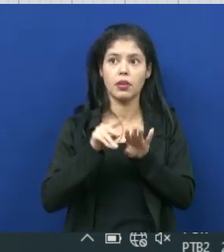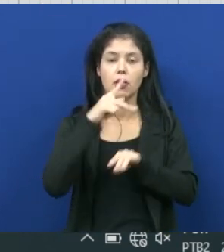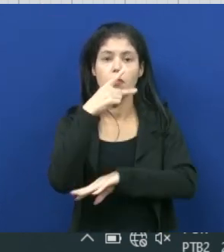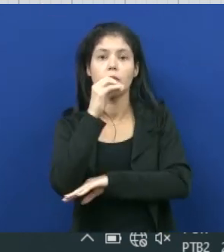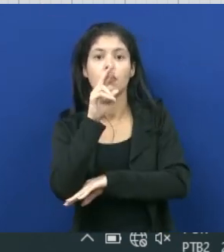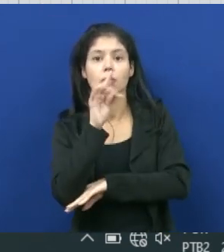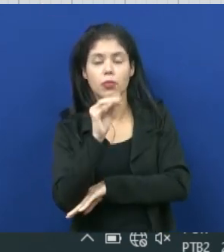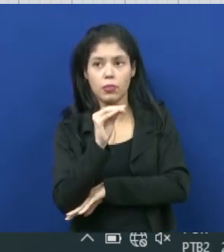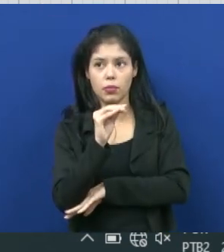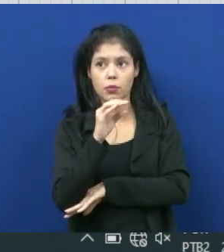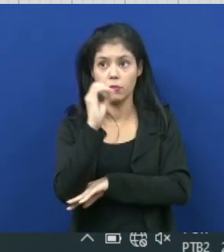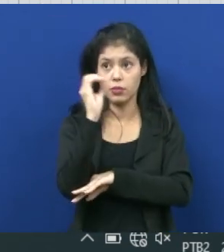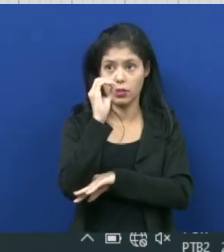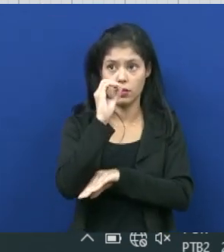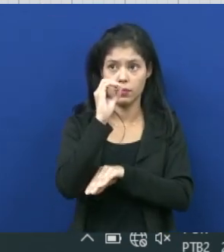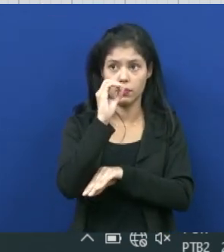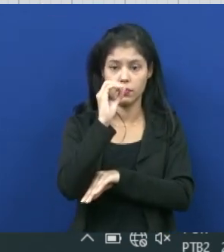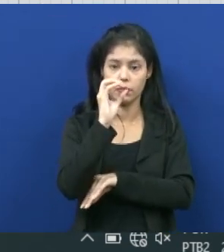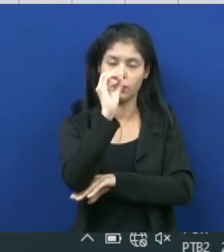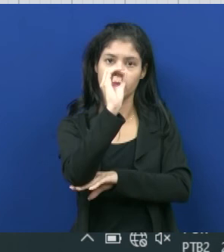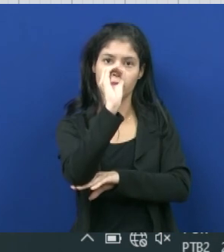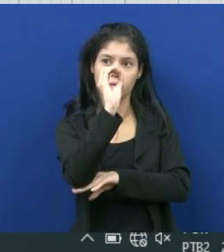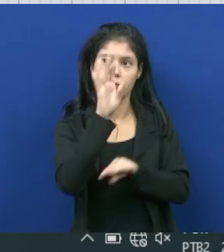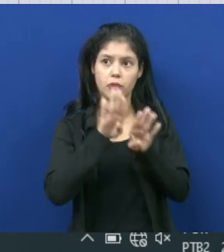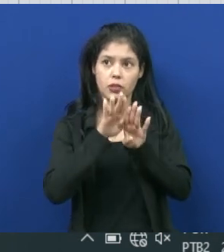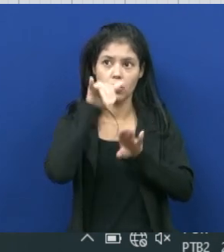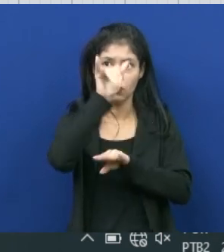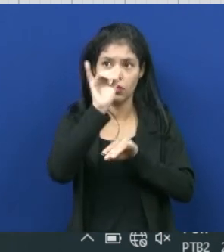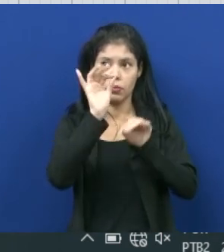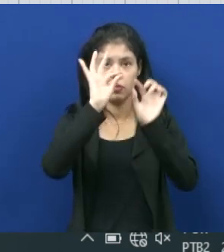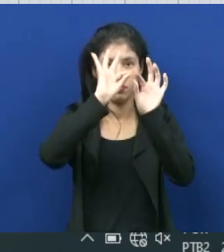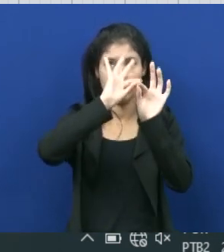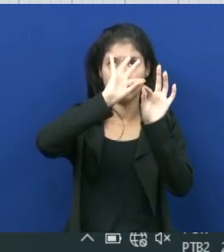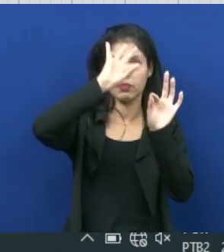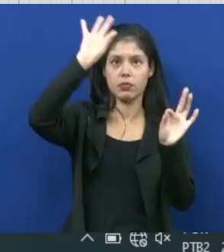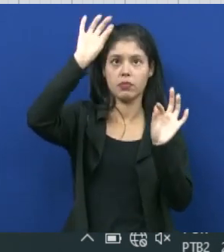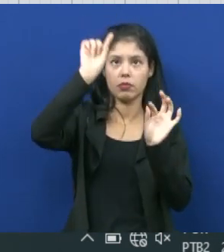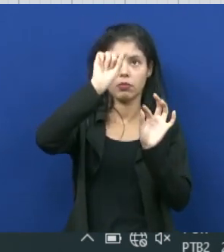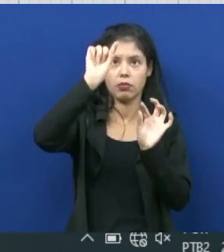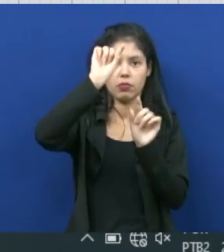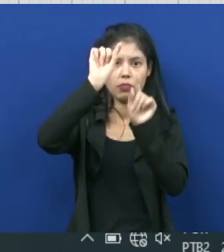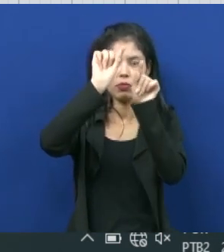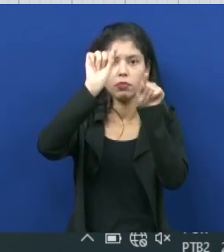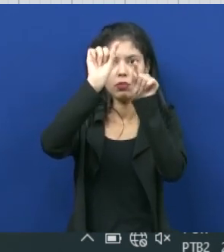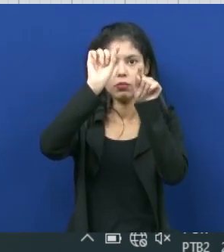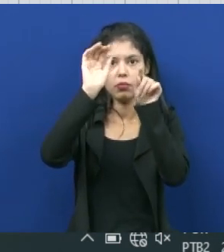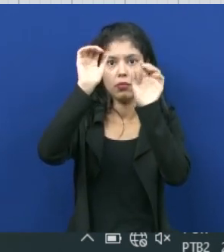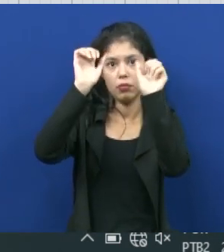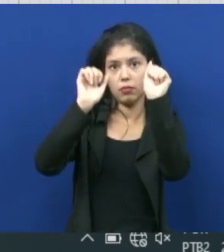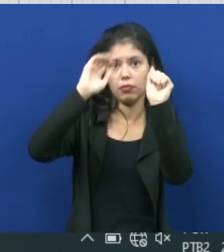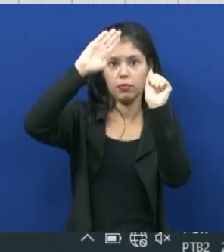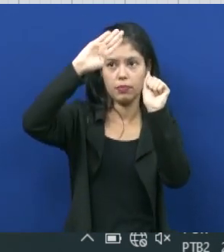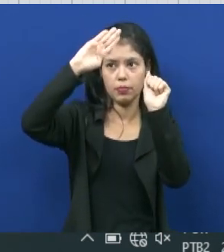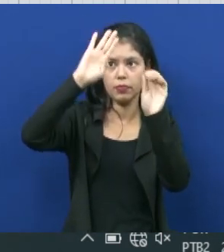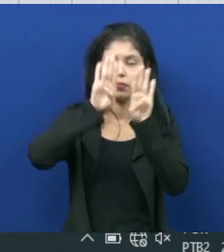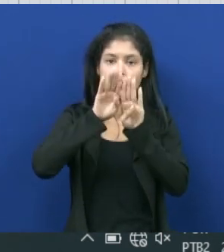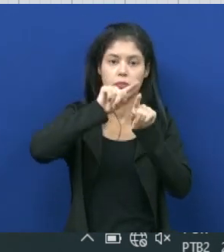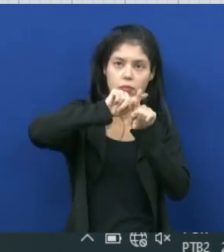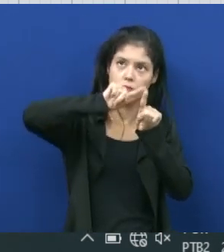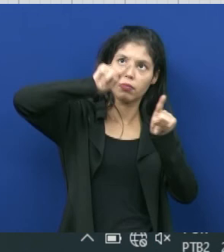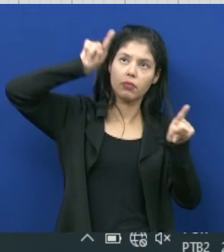ponto 0 do y a 1 do x. São os pontos A e B. E aqui eu tenho uma